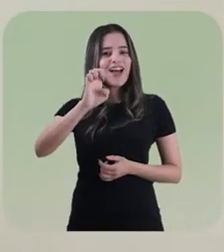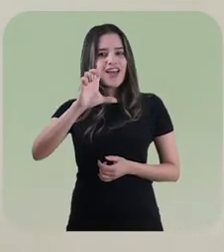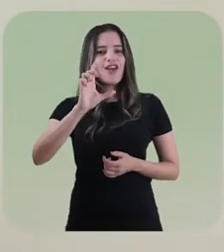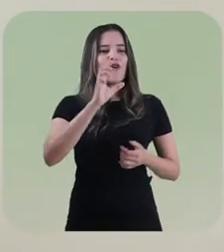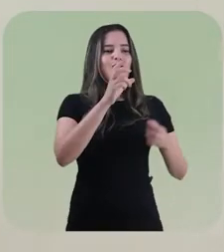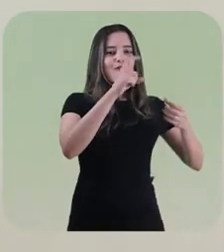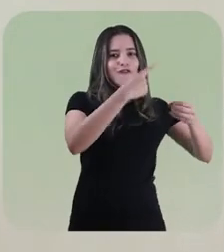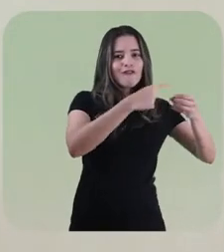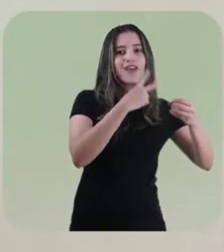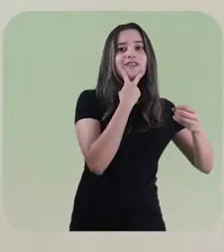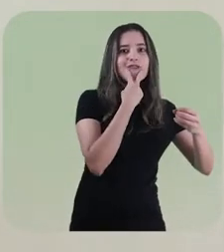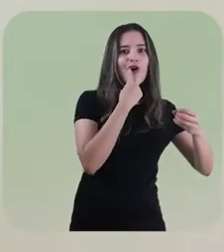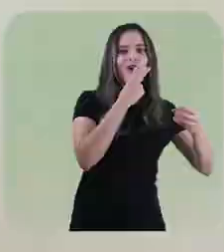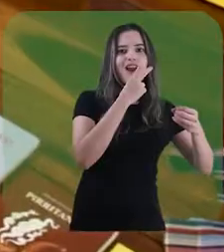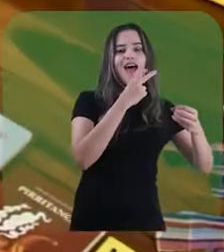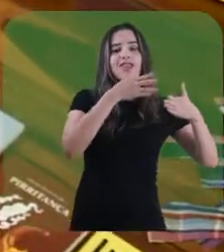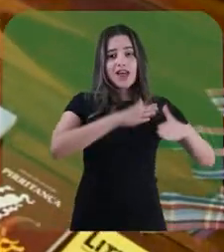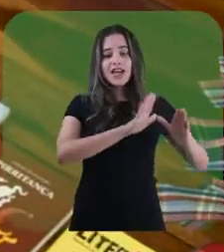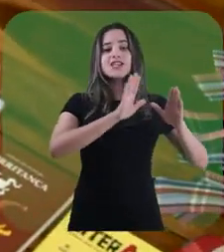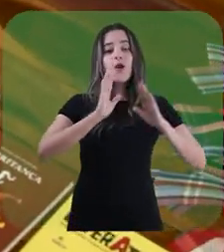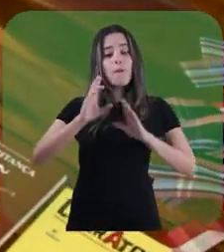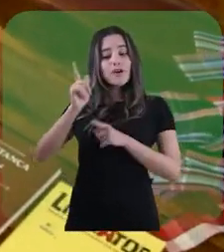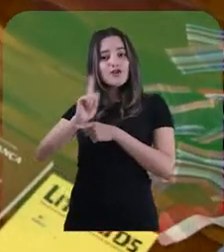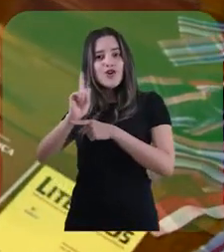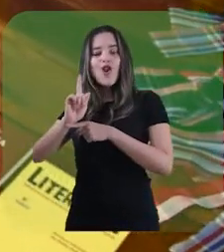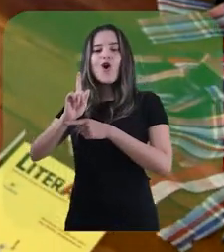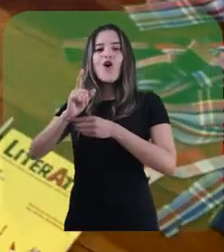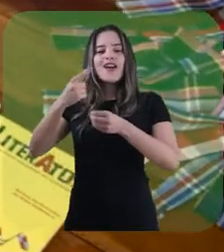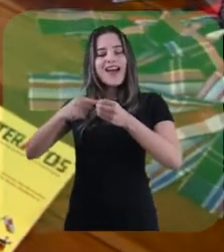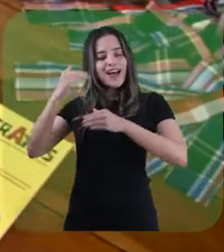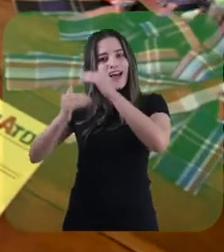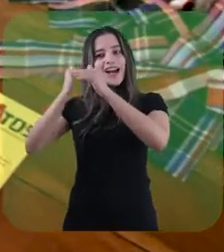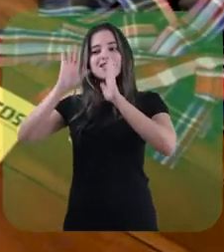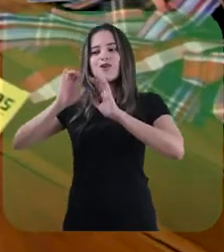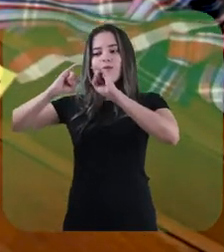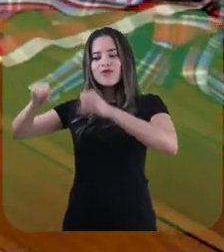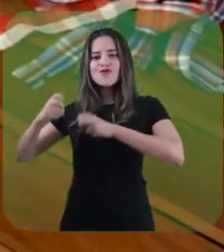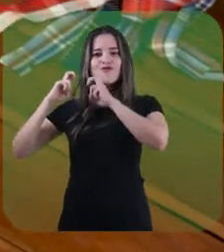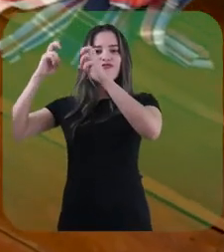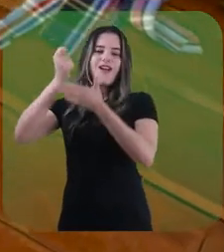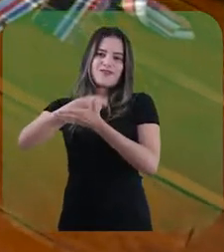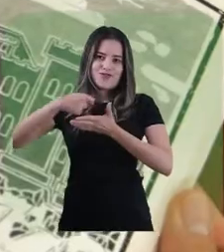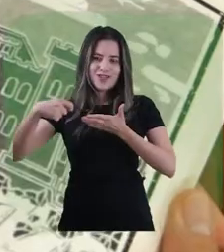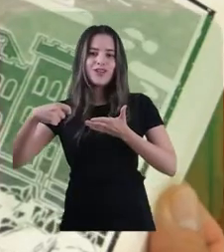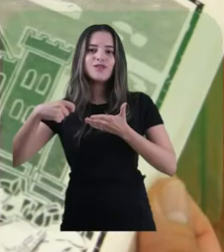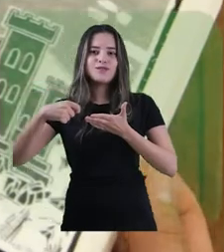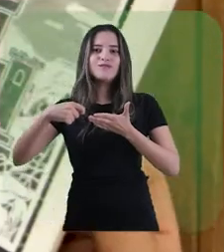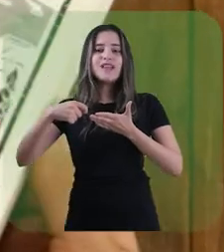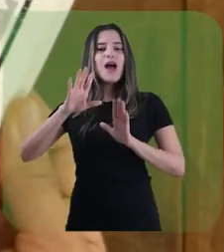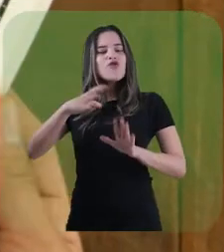Rafael gloriense mas o escritor nasceu em Jaboatão ele nasci lá na pegada recifense mesmo